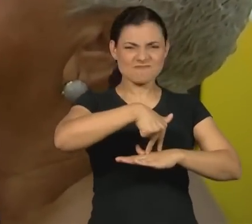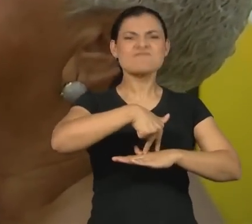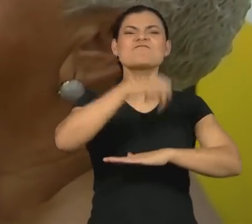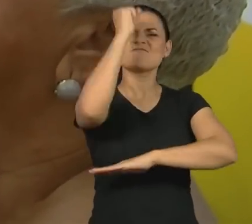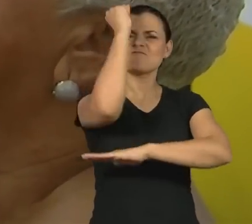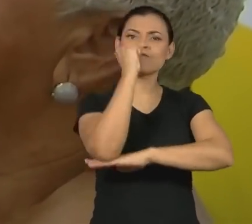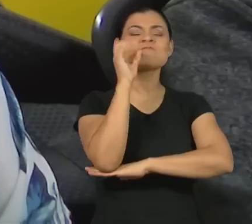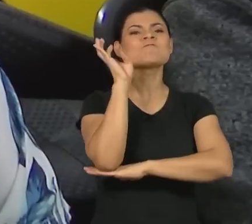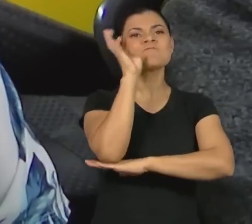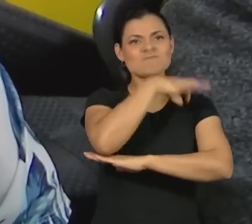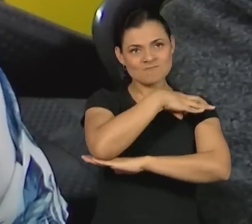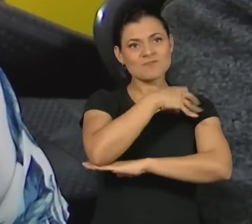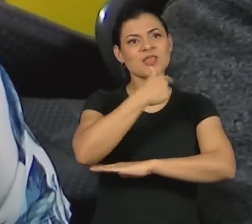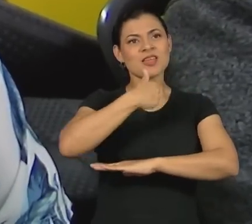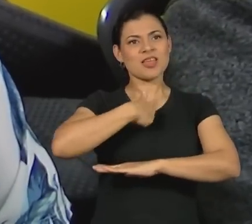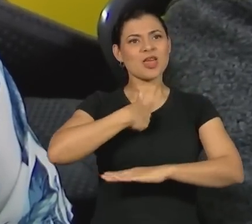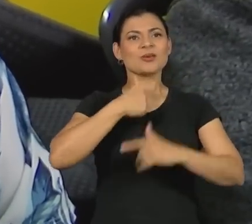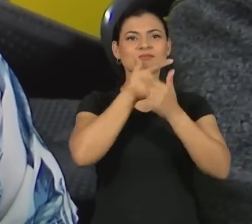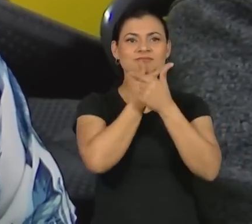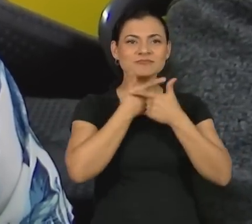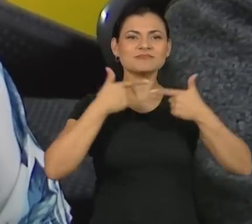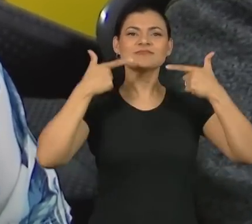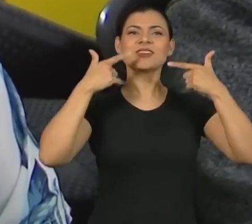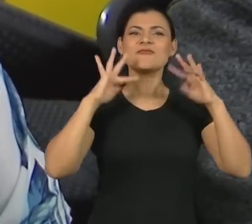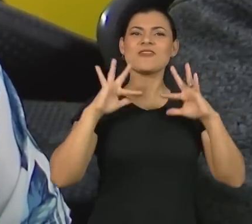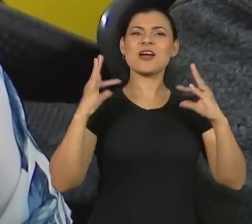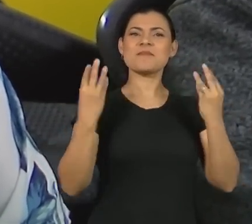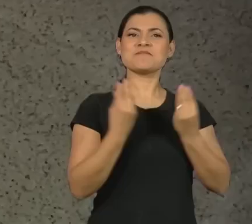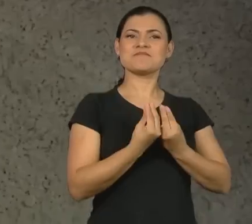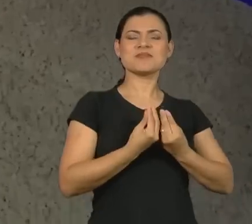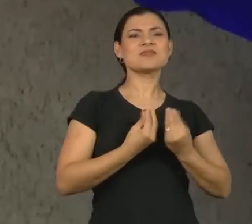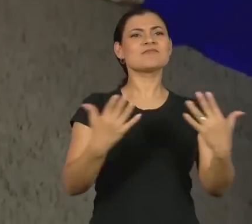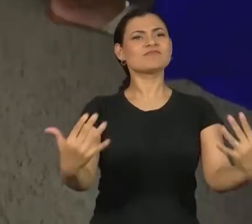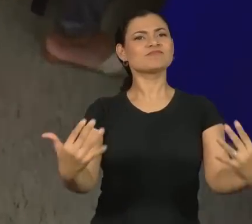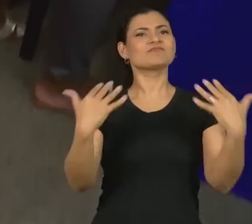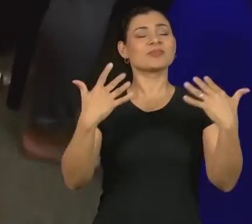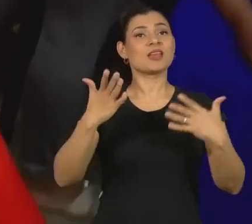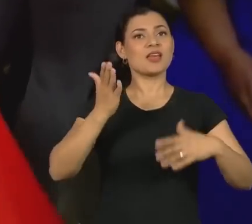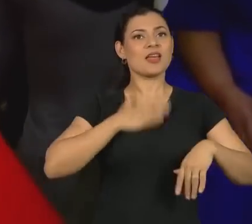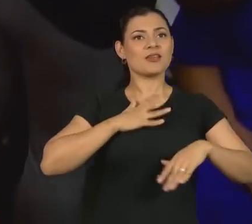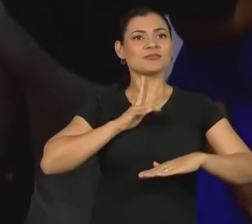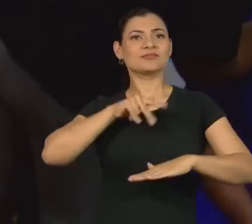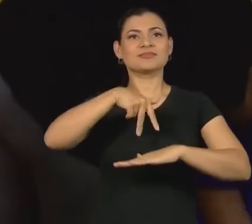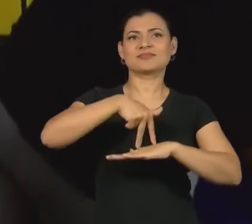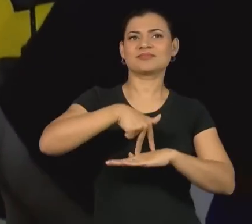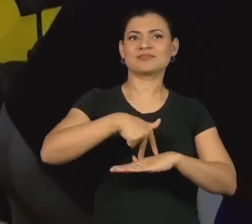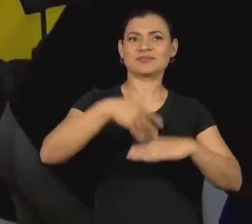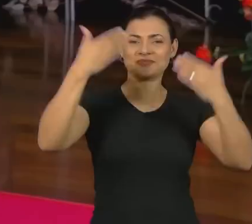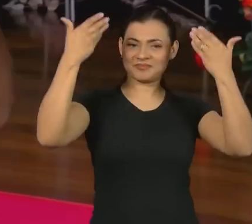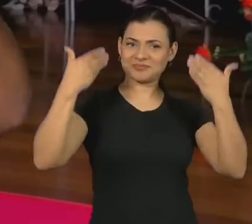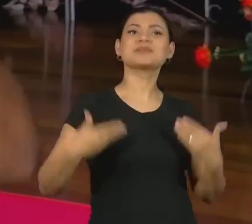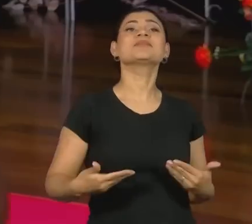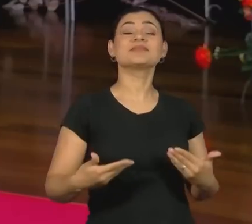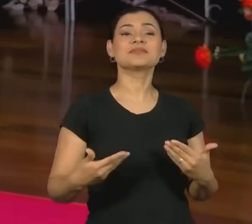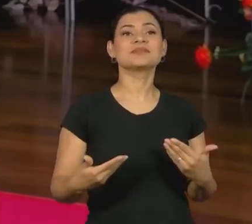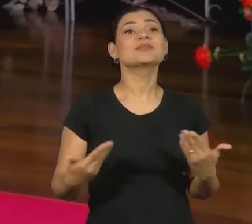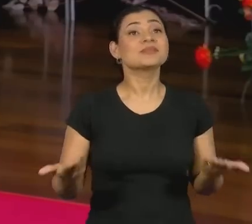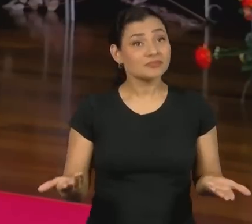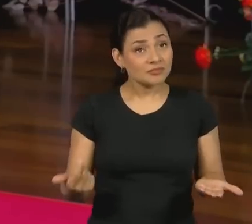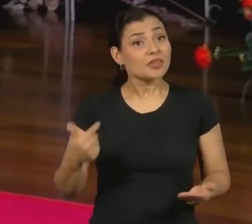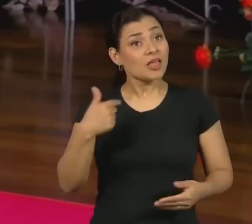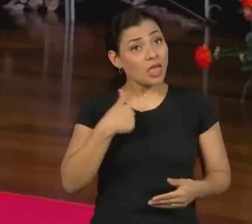olha, eu desfilo, eu sorrio, tenho família me vendo, sou fotografado, olha a minha roupa. Mesmo